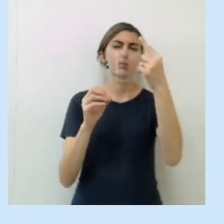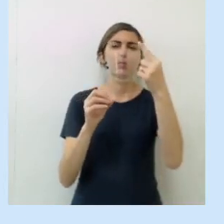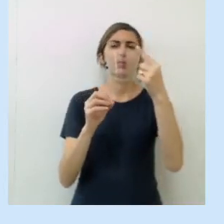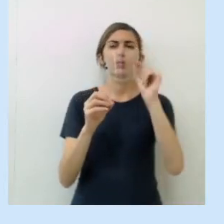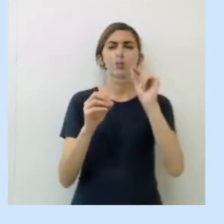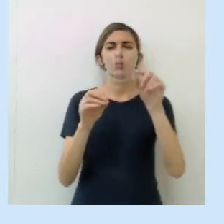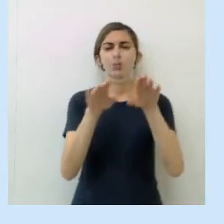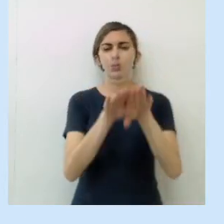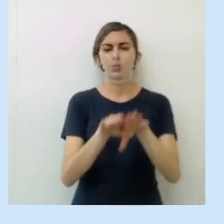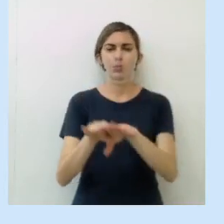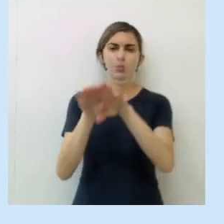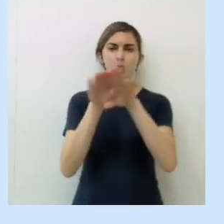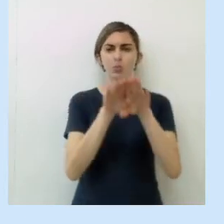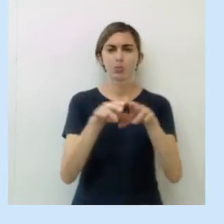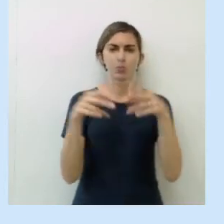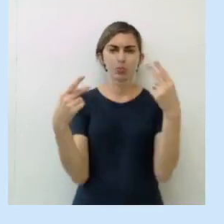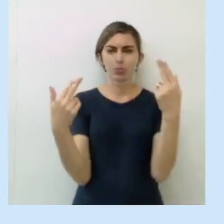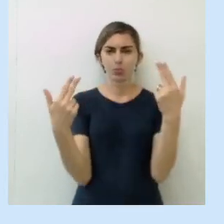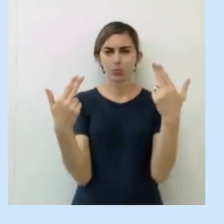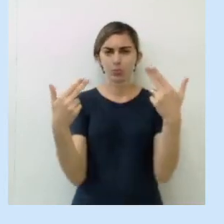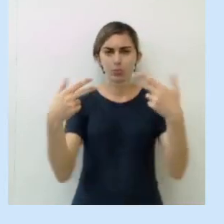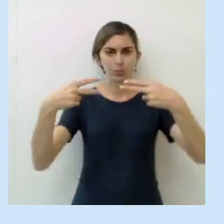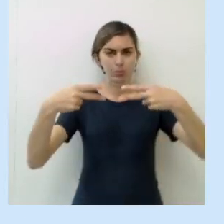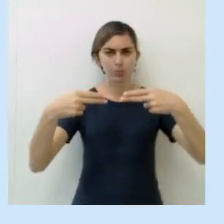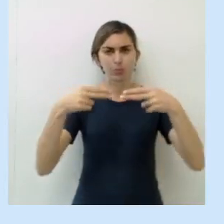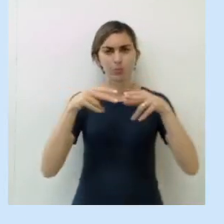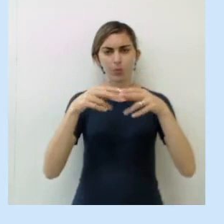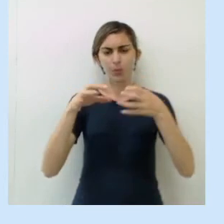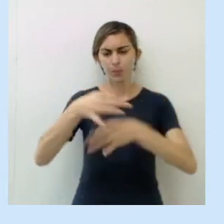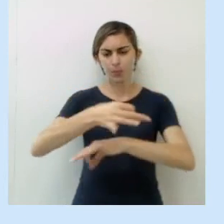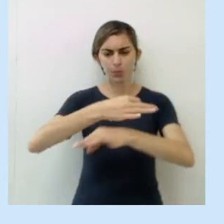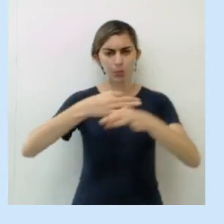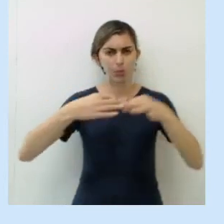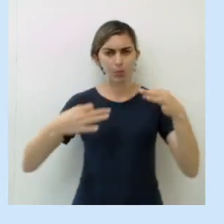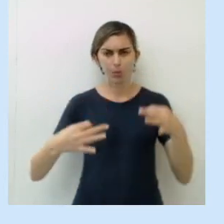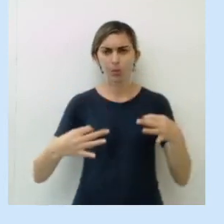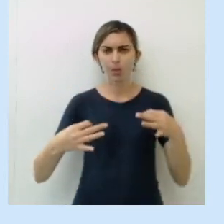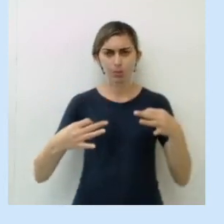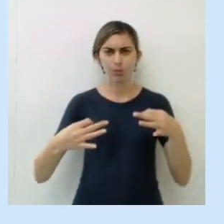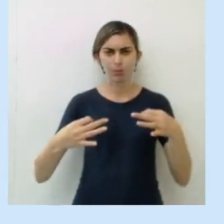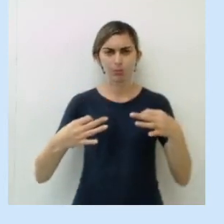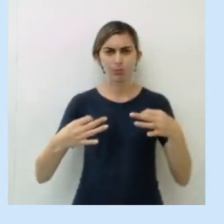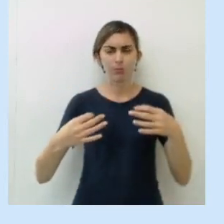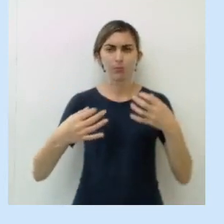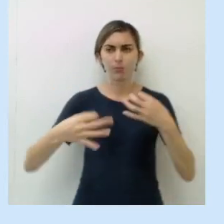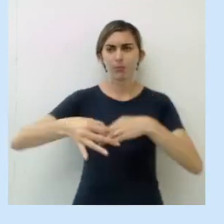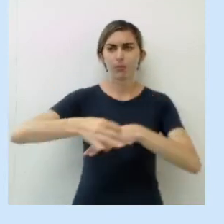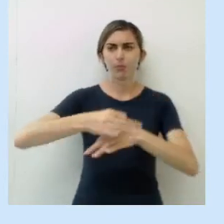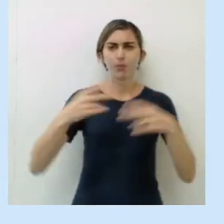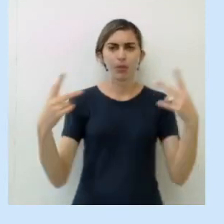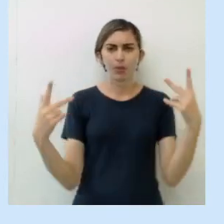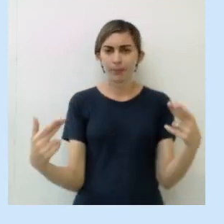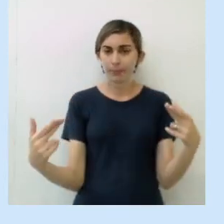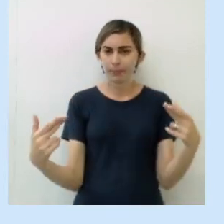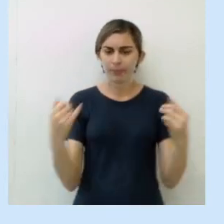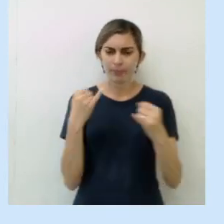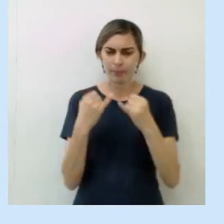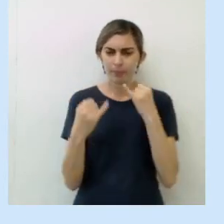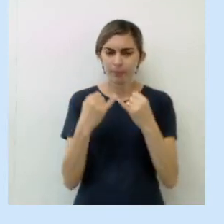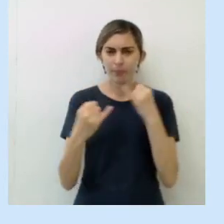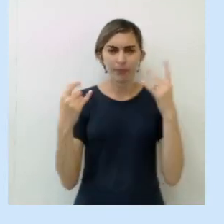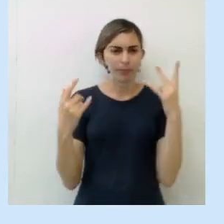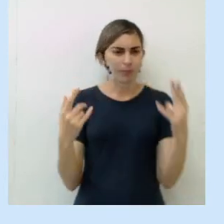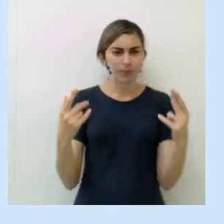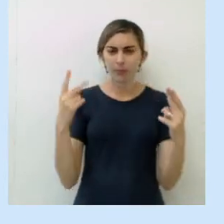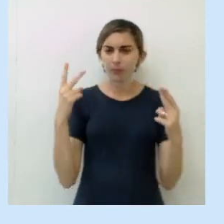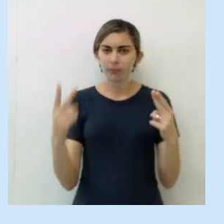à igualdade. Então, quando a gente fala de moléculas isômeras, são moléculas que têm alguma coisa igual.